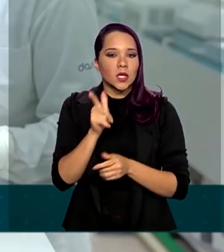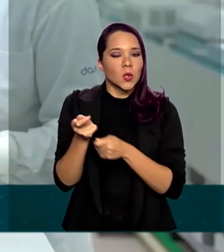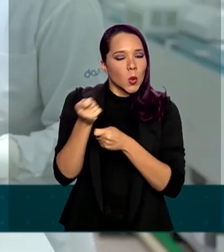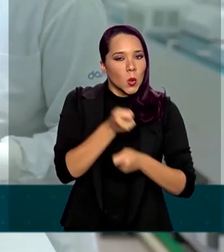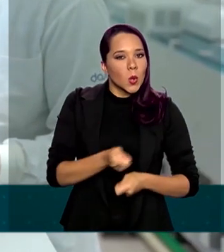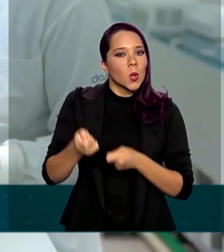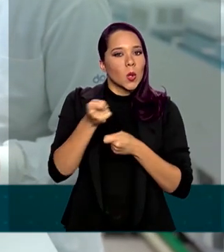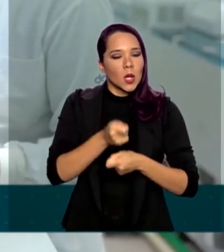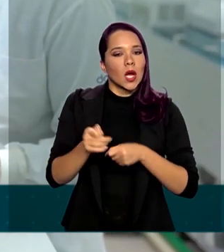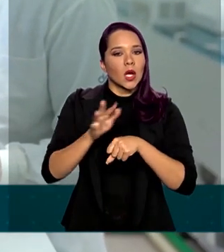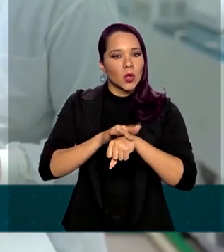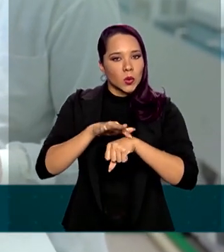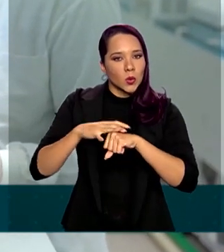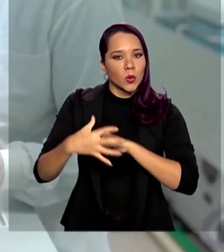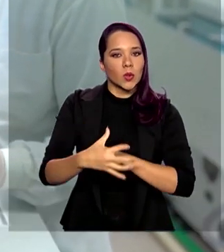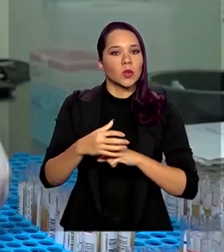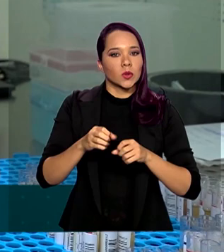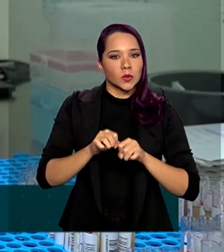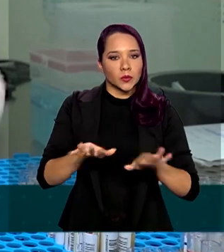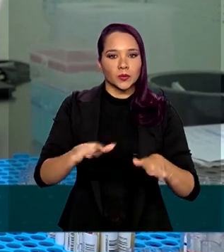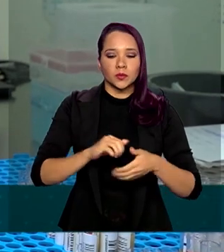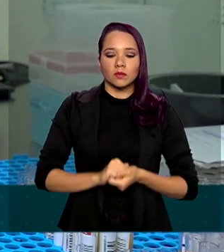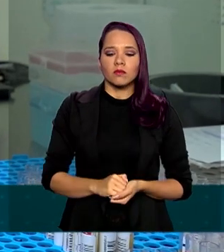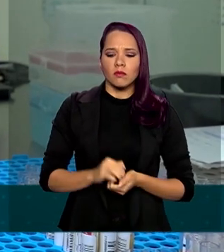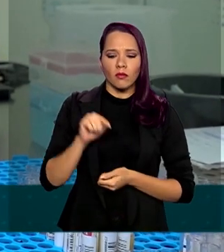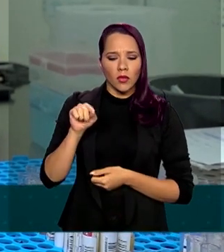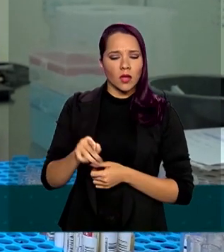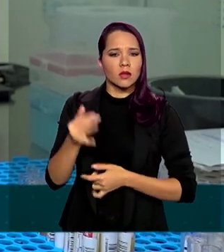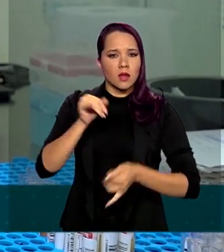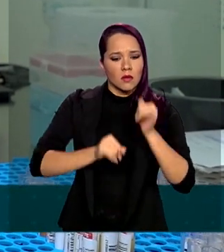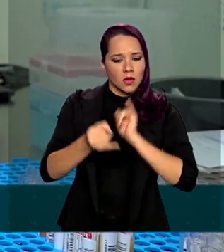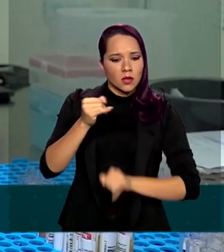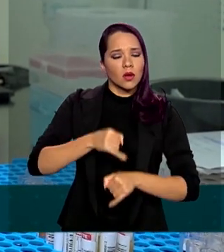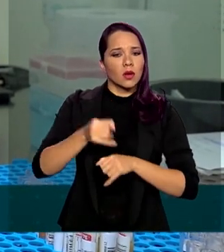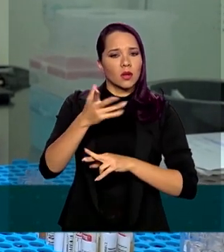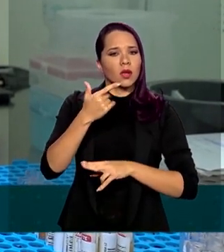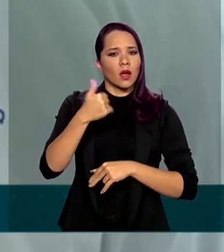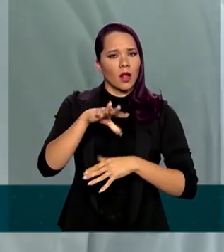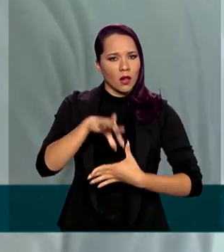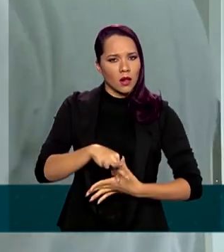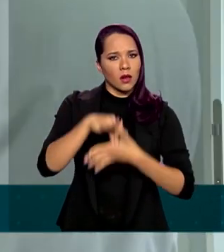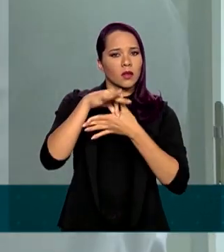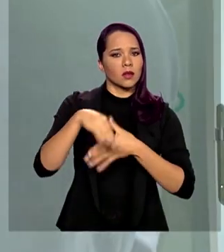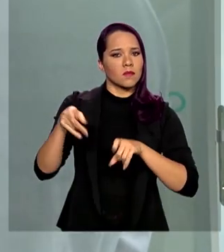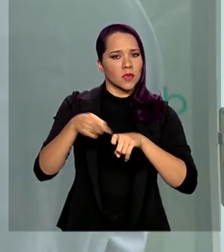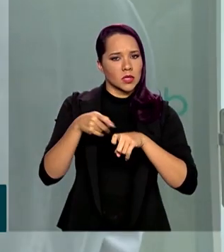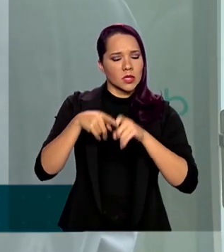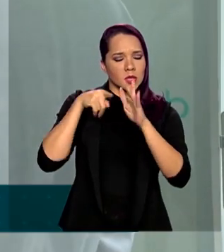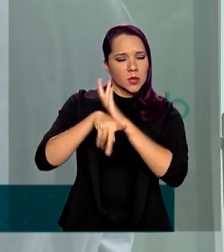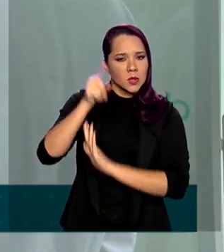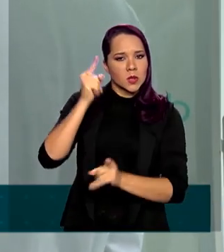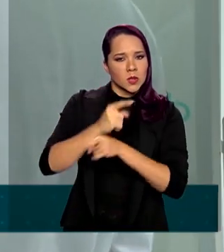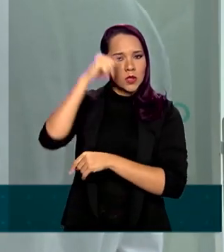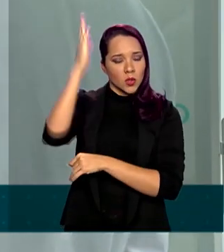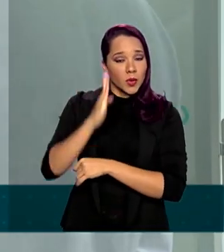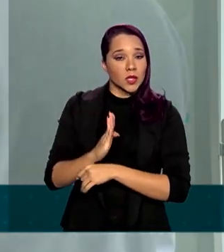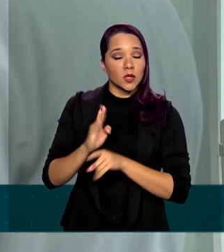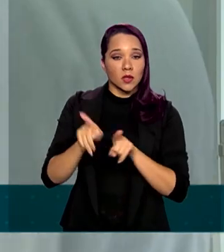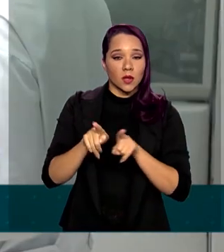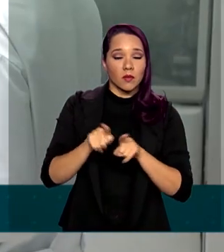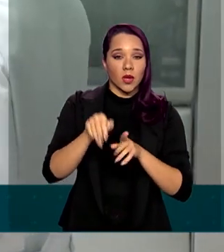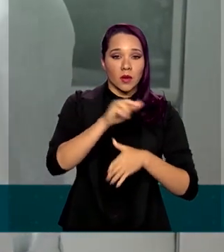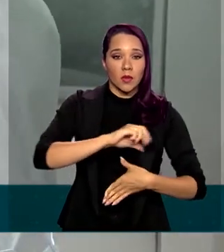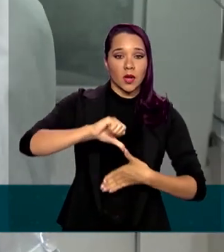pandemia. Esta rede de laboratórios, que é líder em medicina diagnóstica no Brasil e na América Latina, já